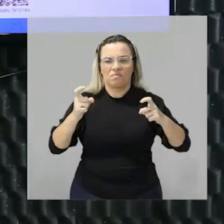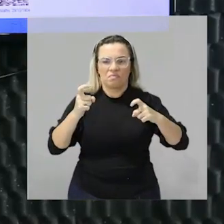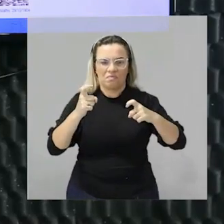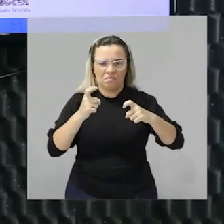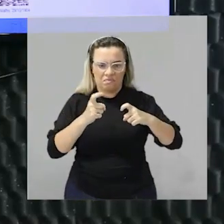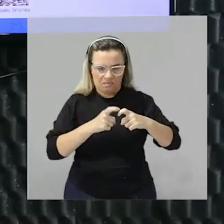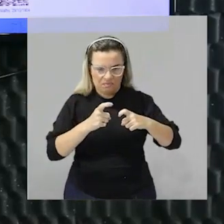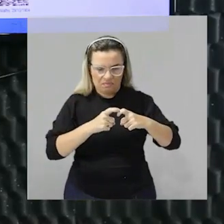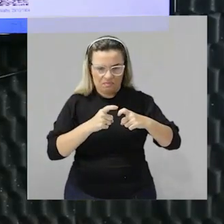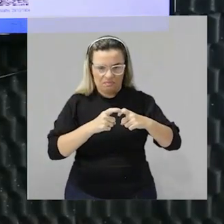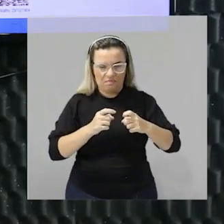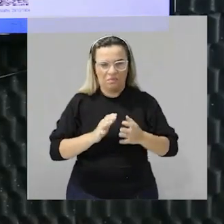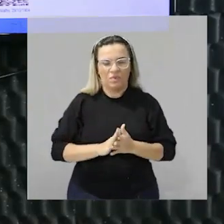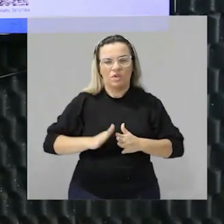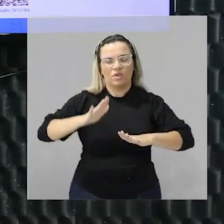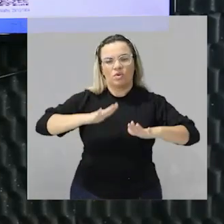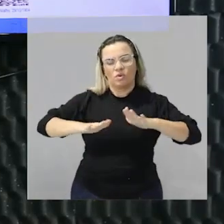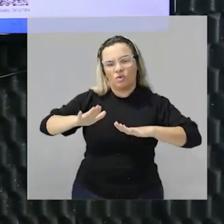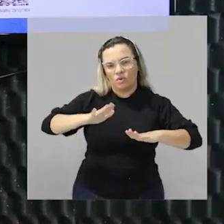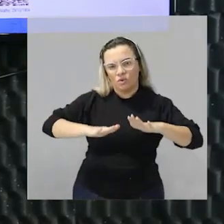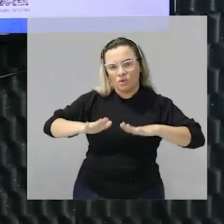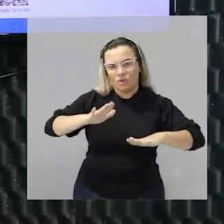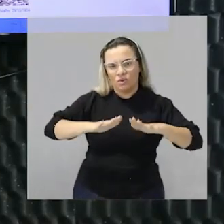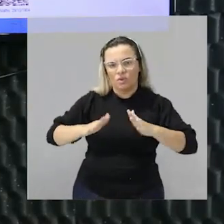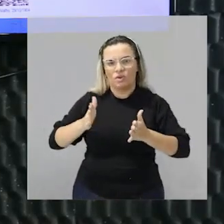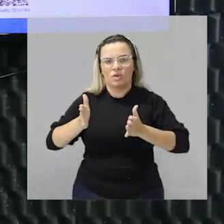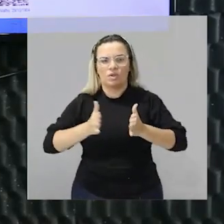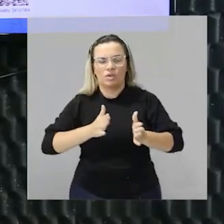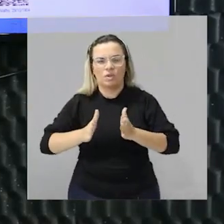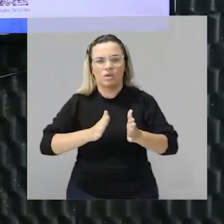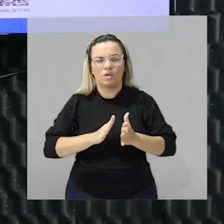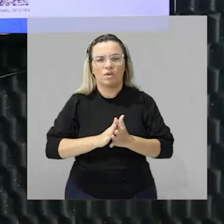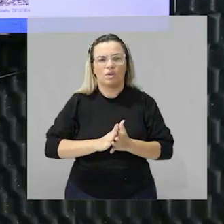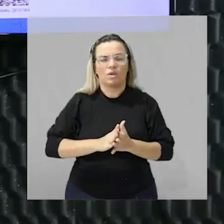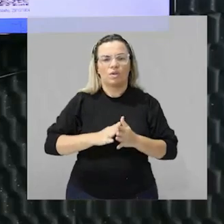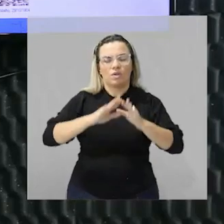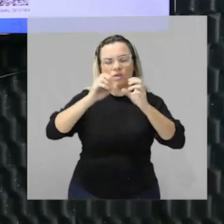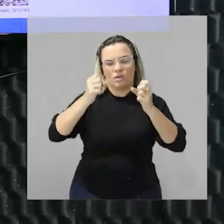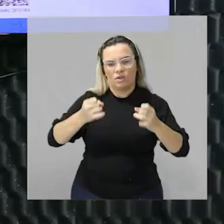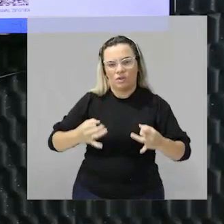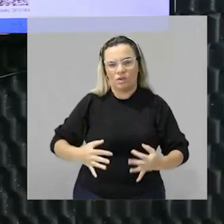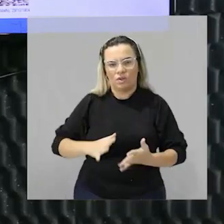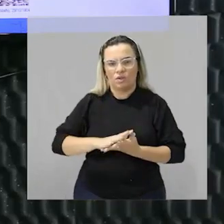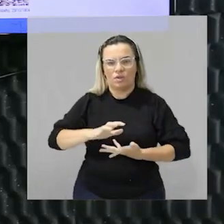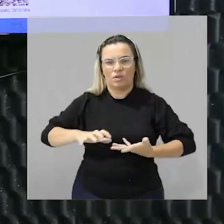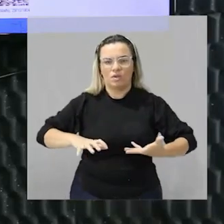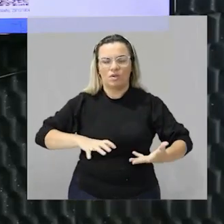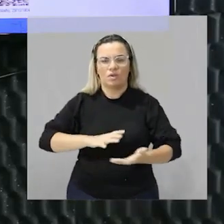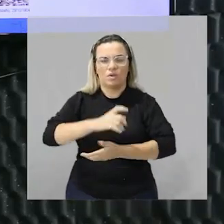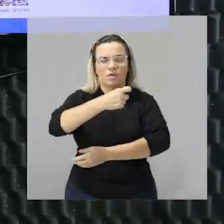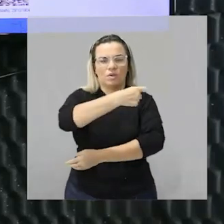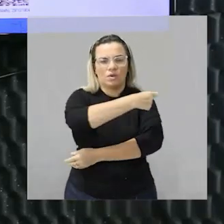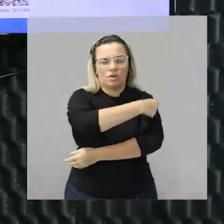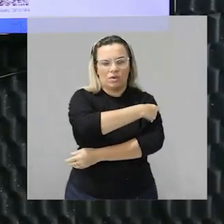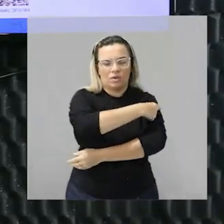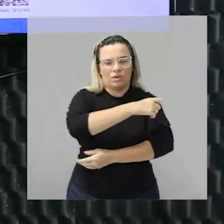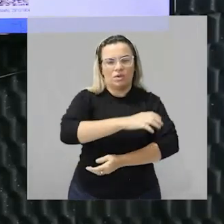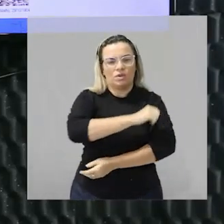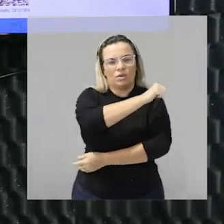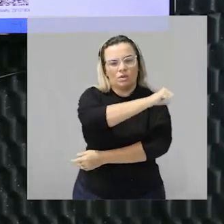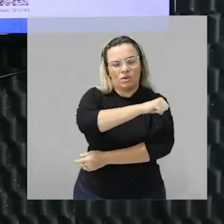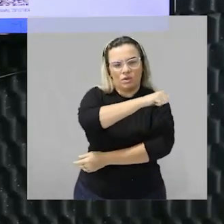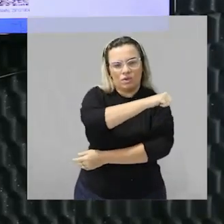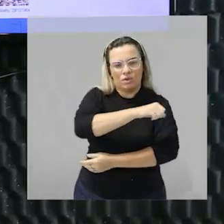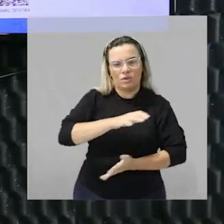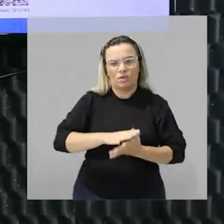sanitarista da época, da discussão do tema, que é a época da revolta, da chamada revolta da vacina, no Rio de Janeiro,